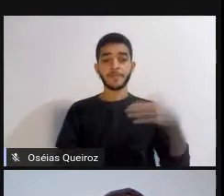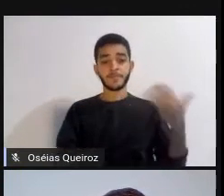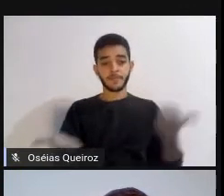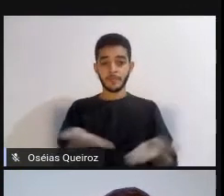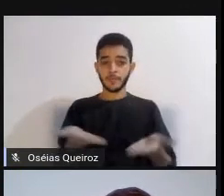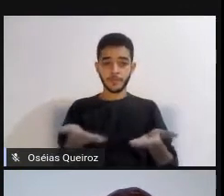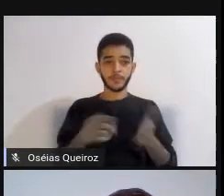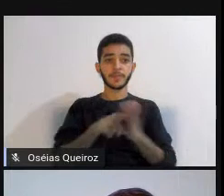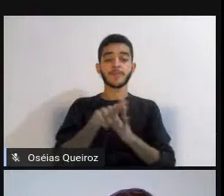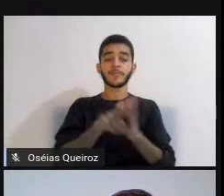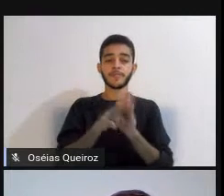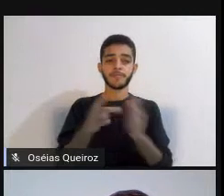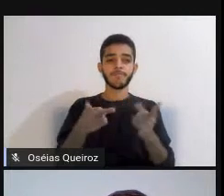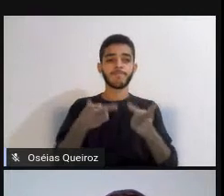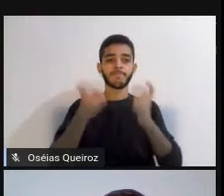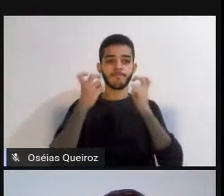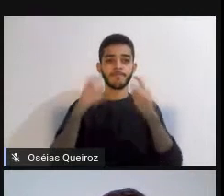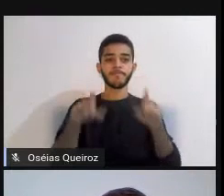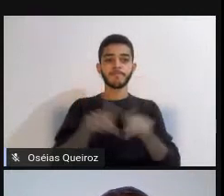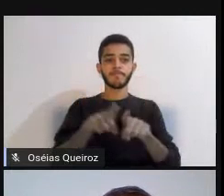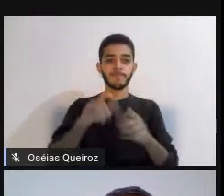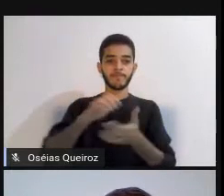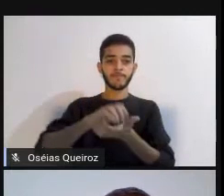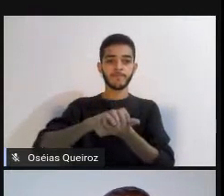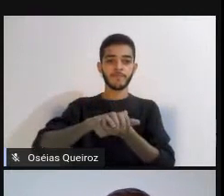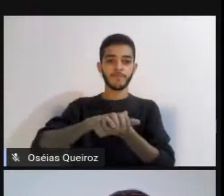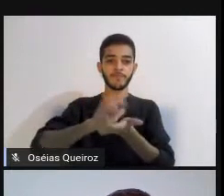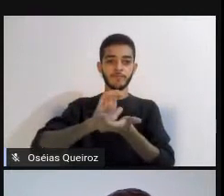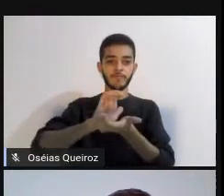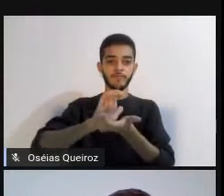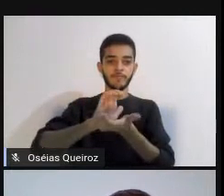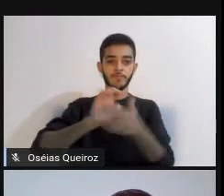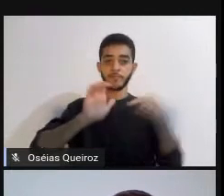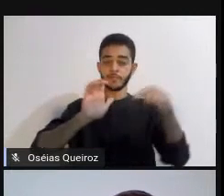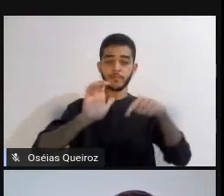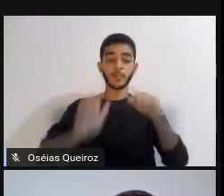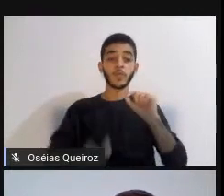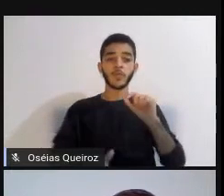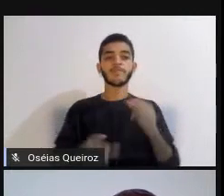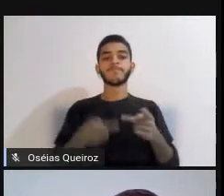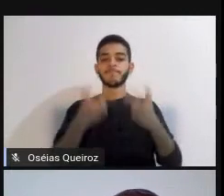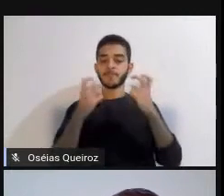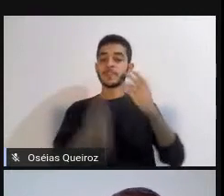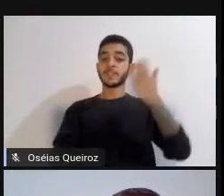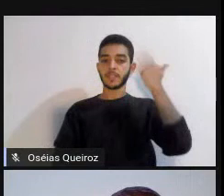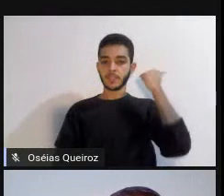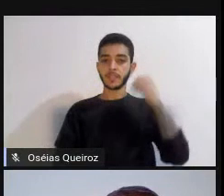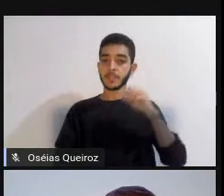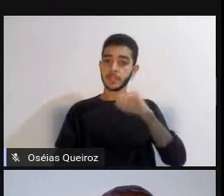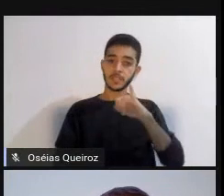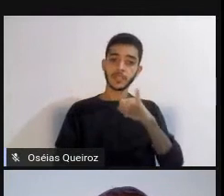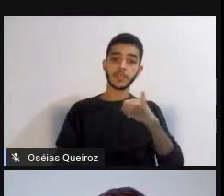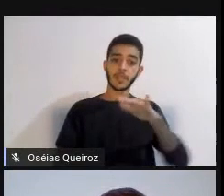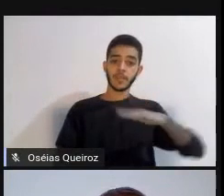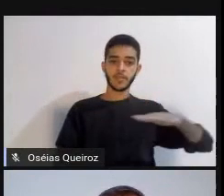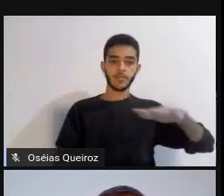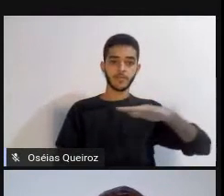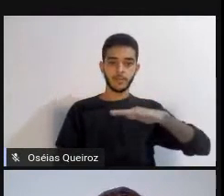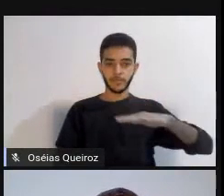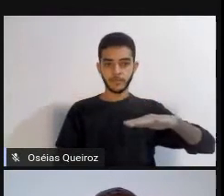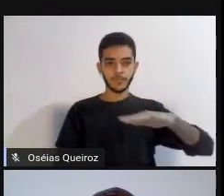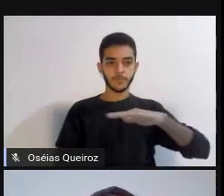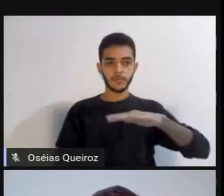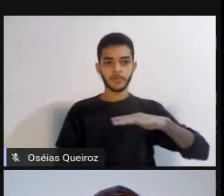foi identificado que a ostra ela é um excelente bioindicador para determinar se aquele ambiente está